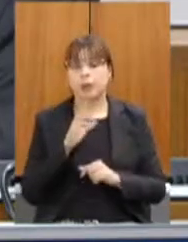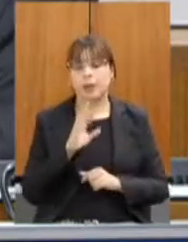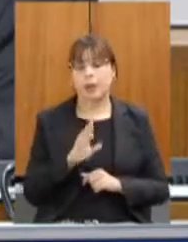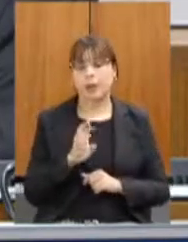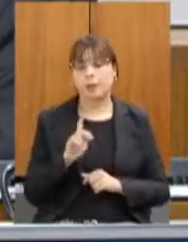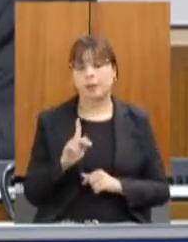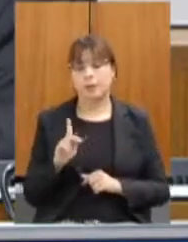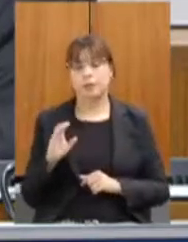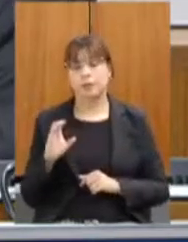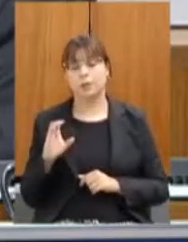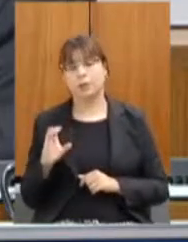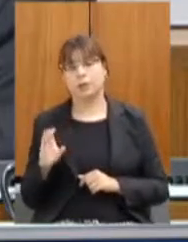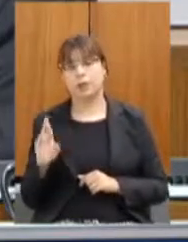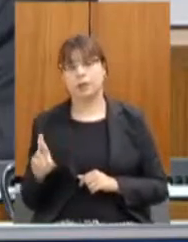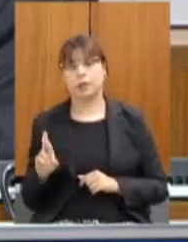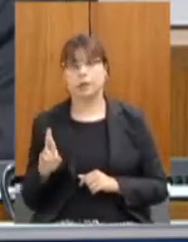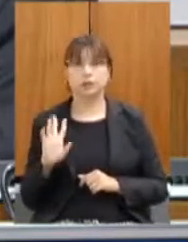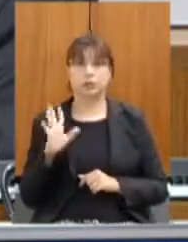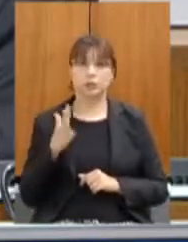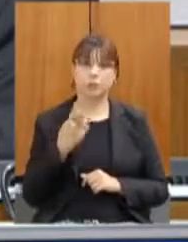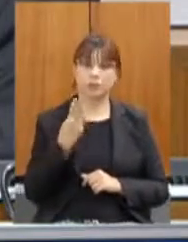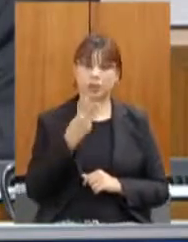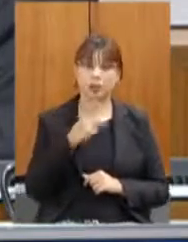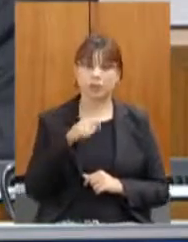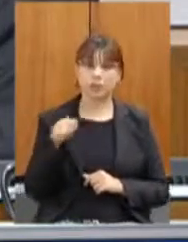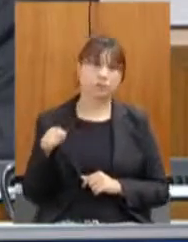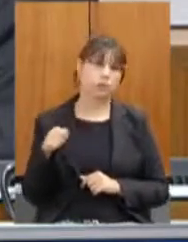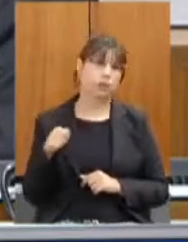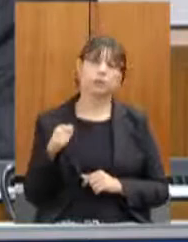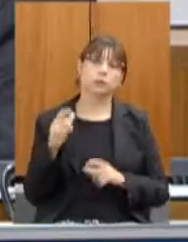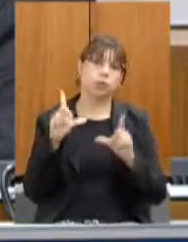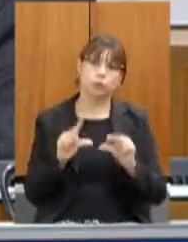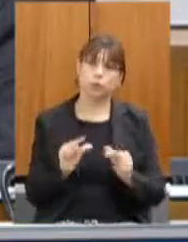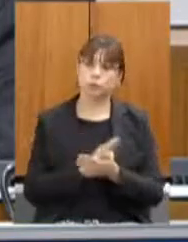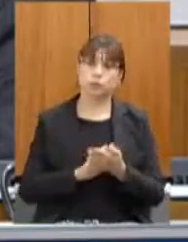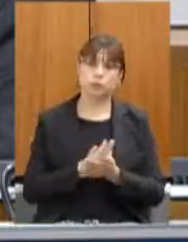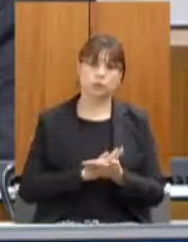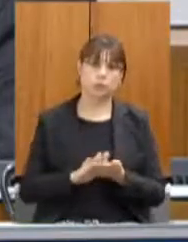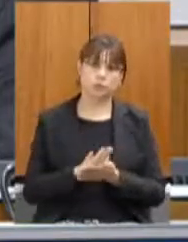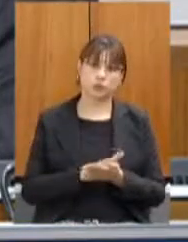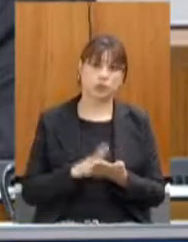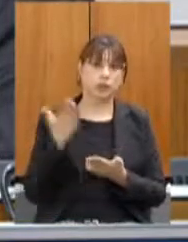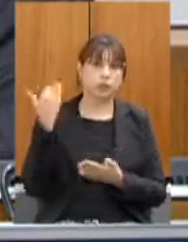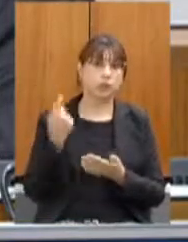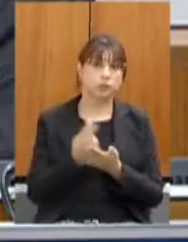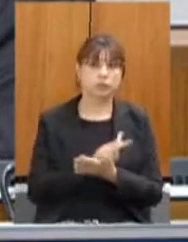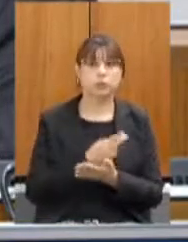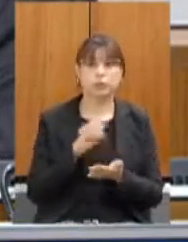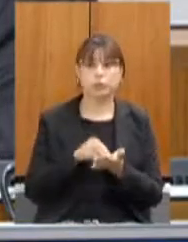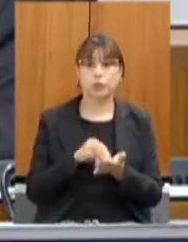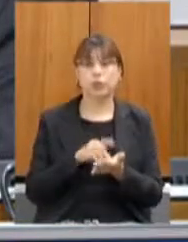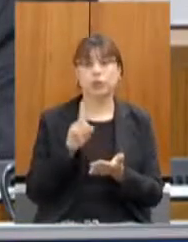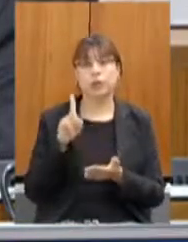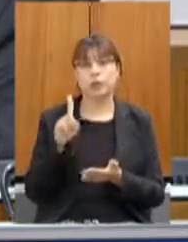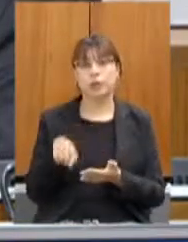isso já há mais de três meses a gente não tem desabastecimento o que havia o desabastecimento do mercado era o kit de extração para o